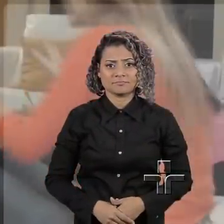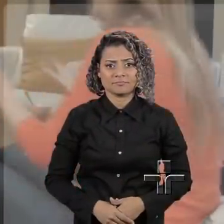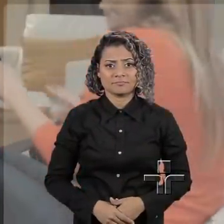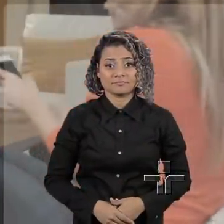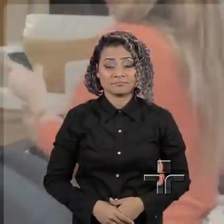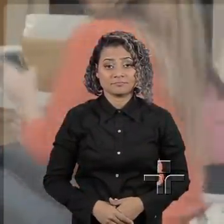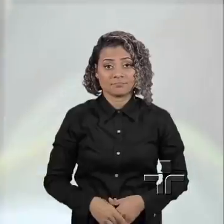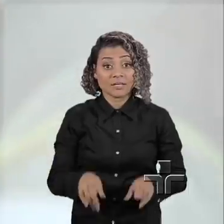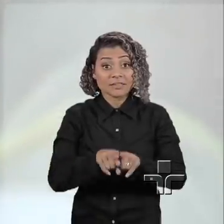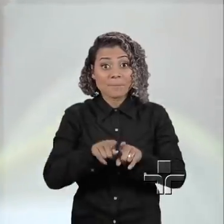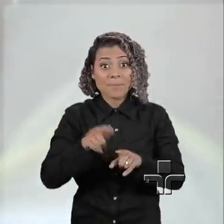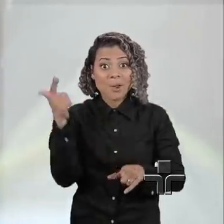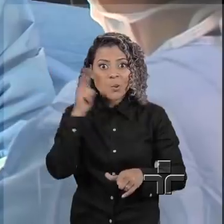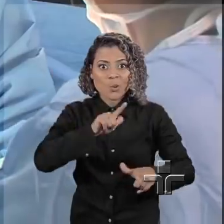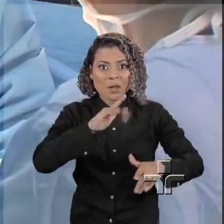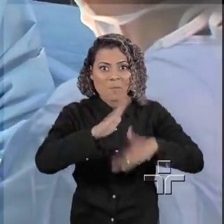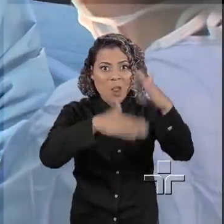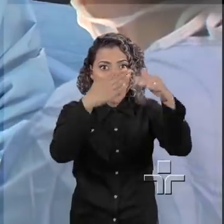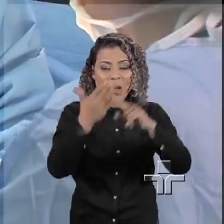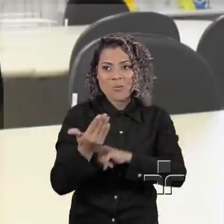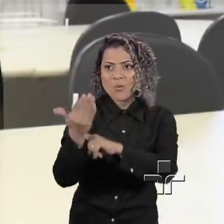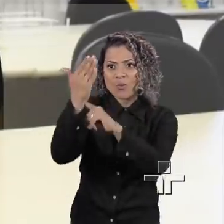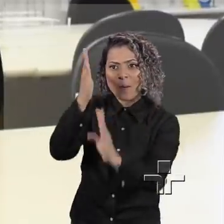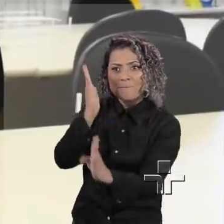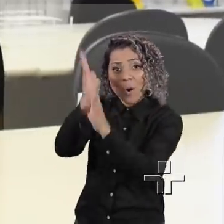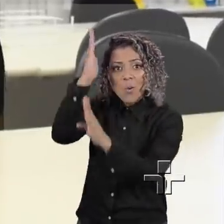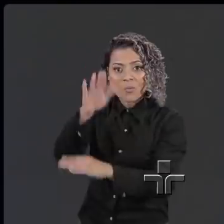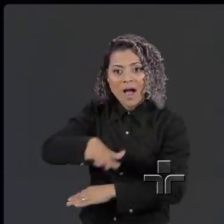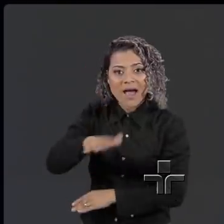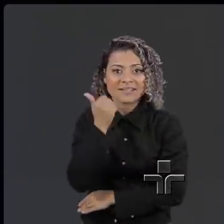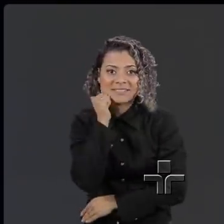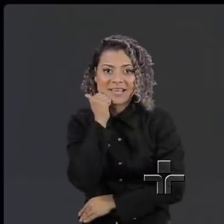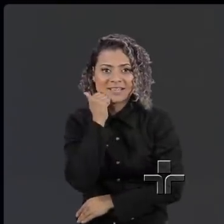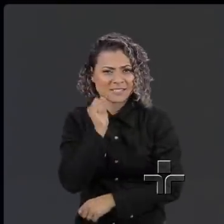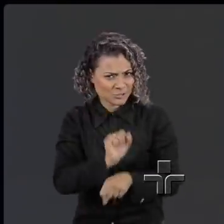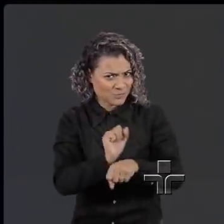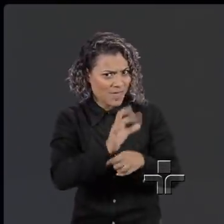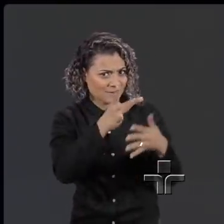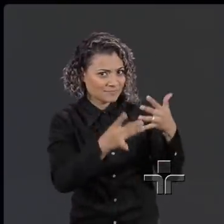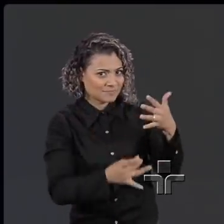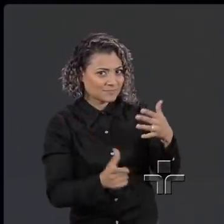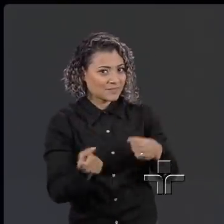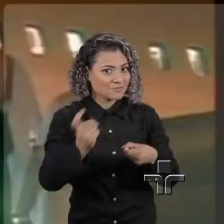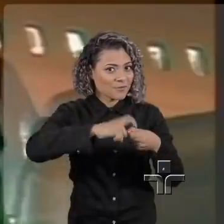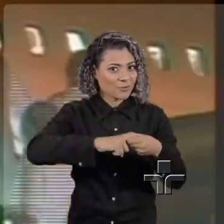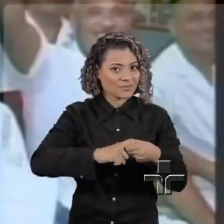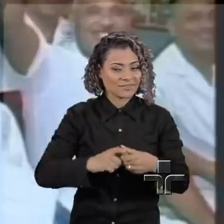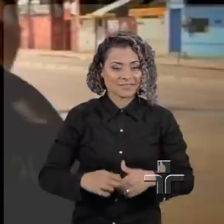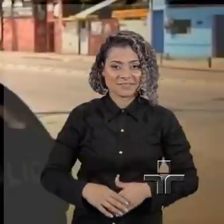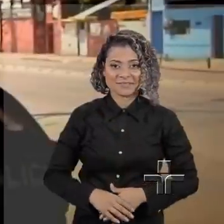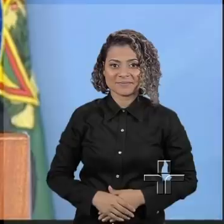E as conquistas, avanços e descobertas na ciência. Aguarde que voltamos já já.